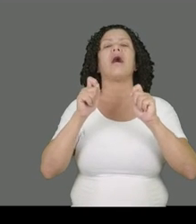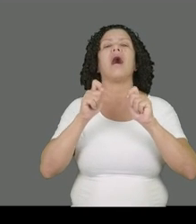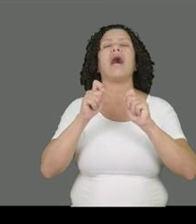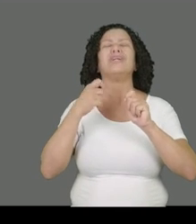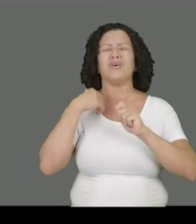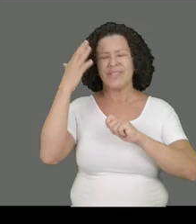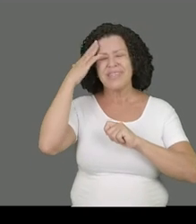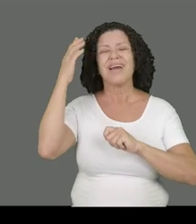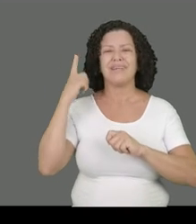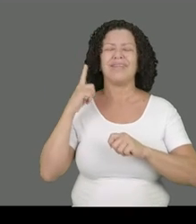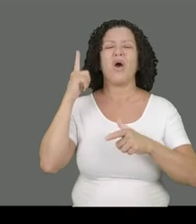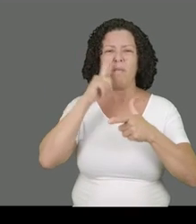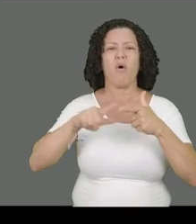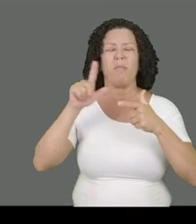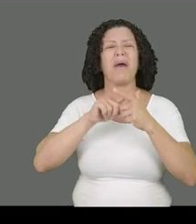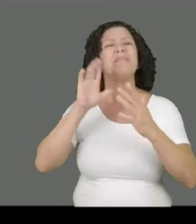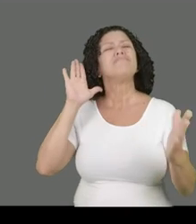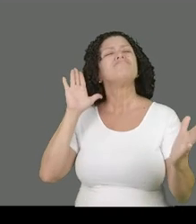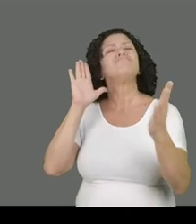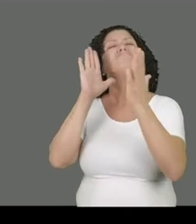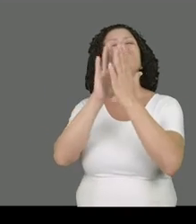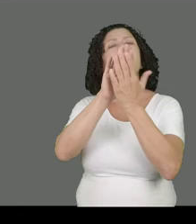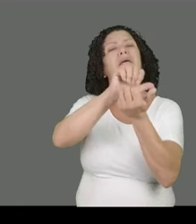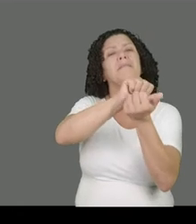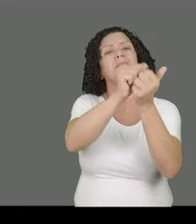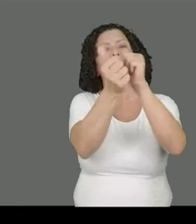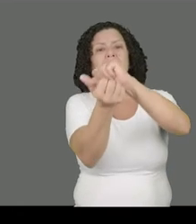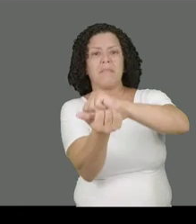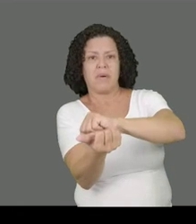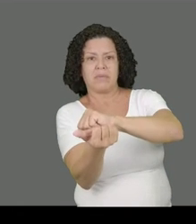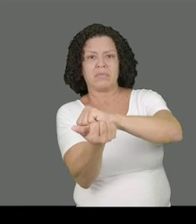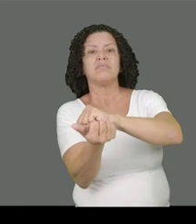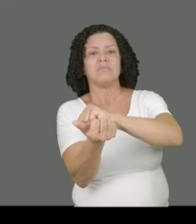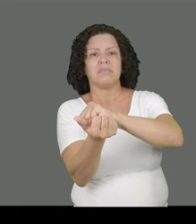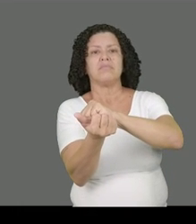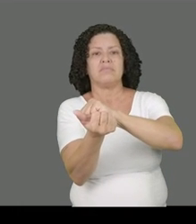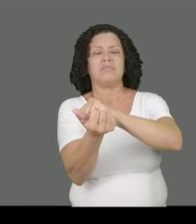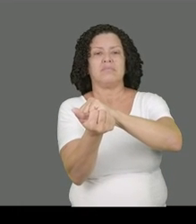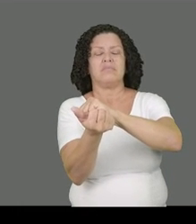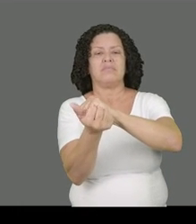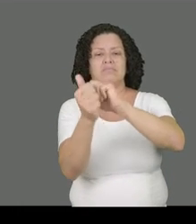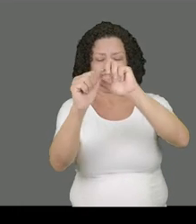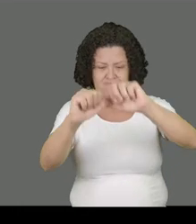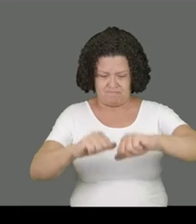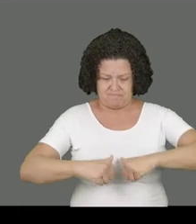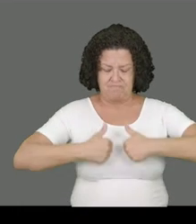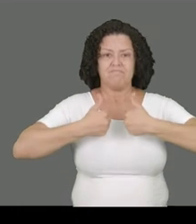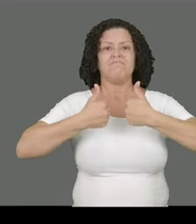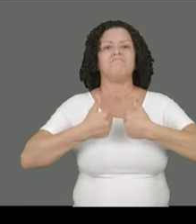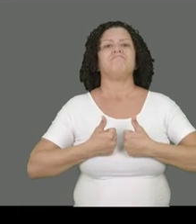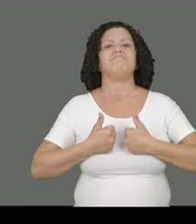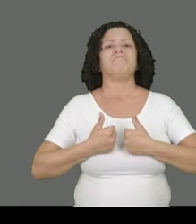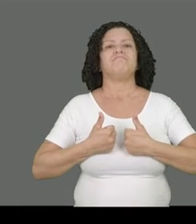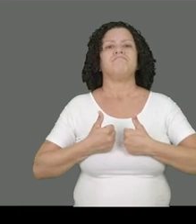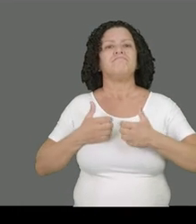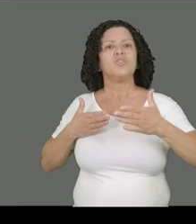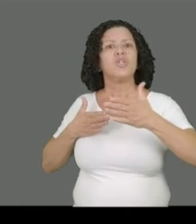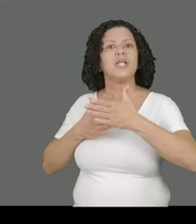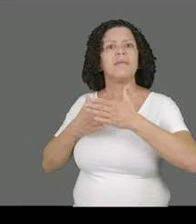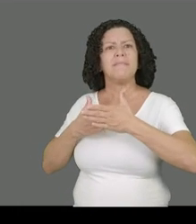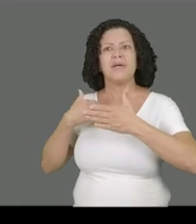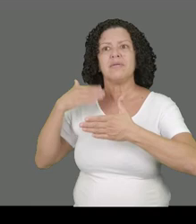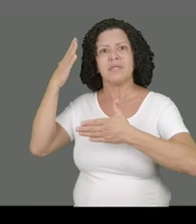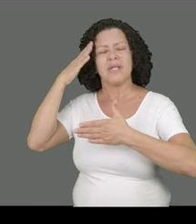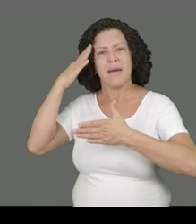capacidade do indivíduo de lidar com problemas, de se adaptar às mudanças, de superar obstáculos,